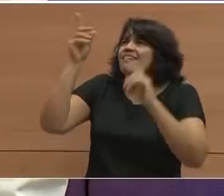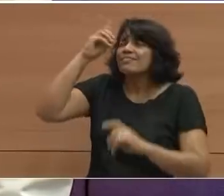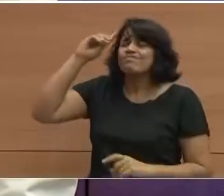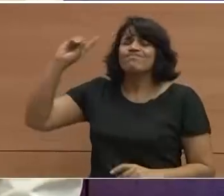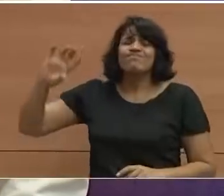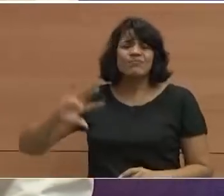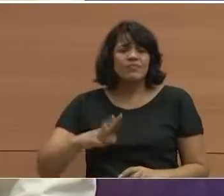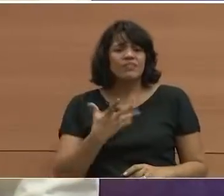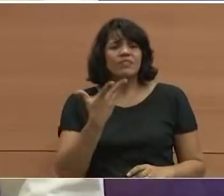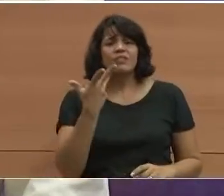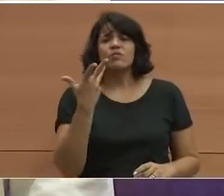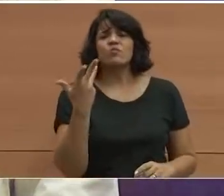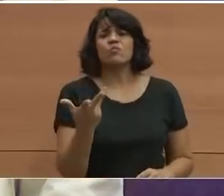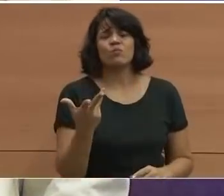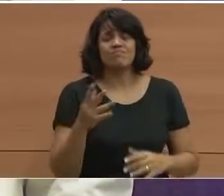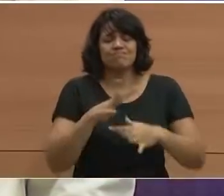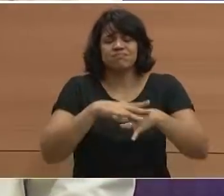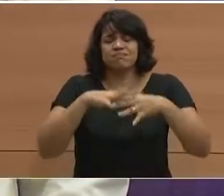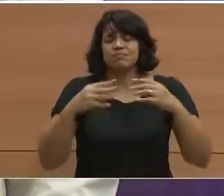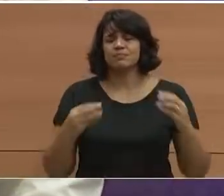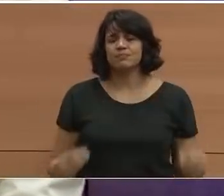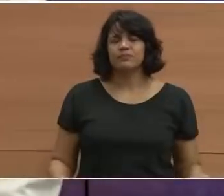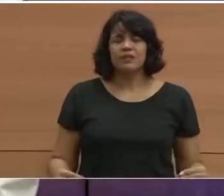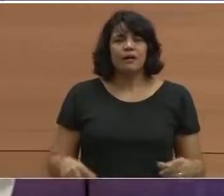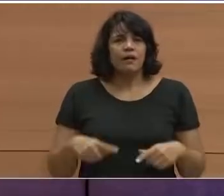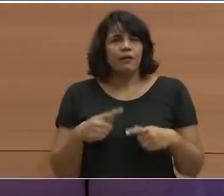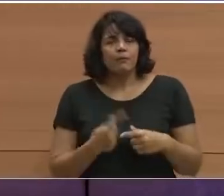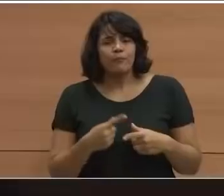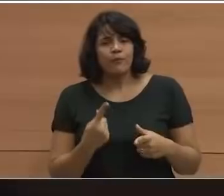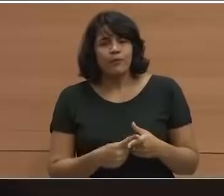mais de 40 anos aquele